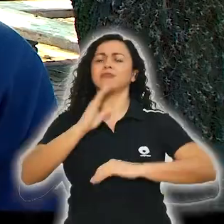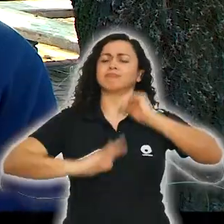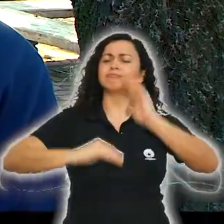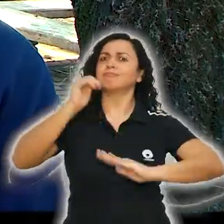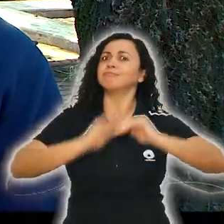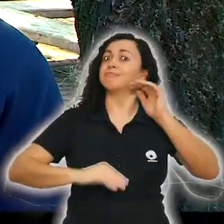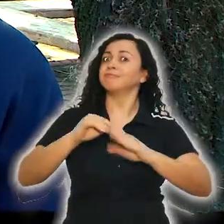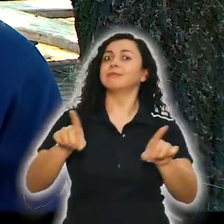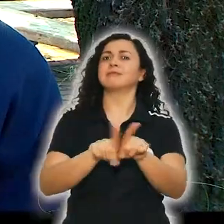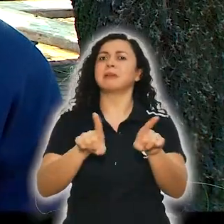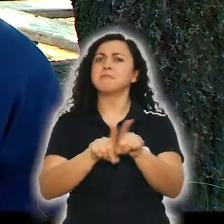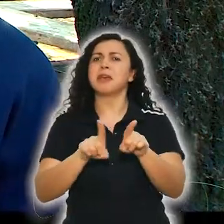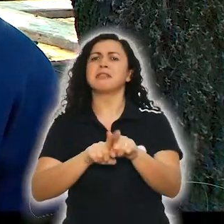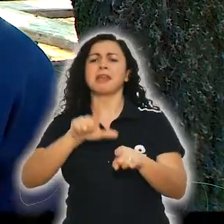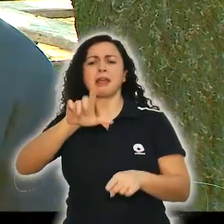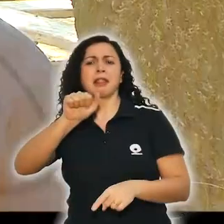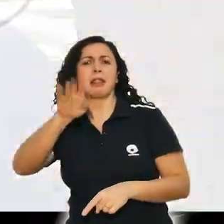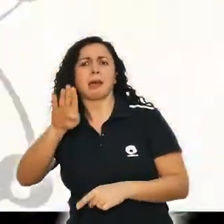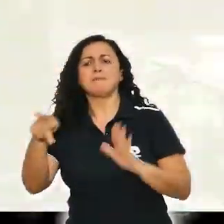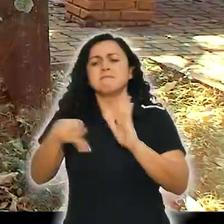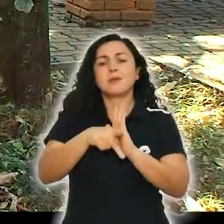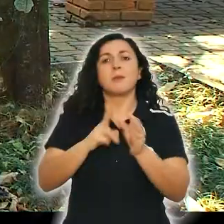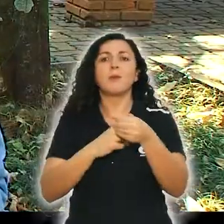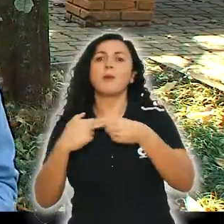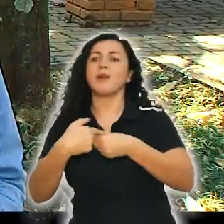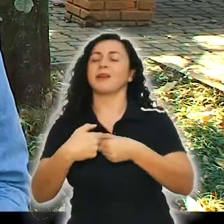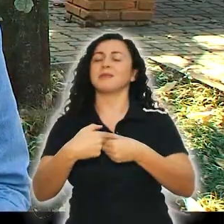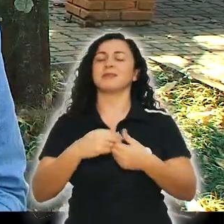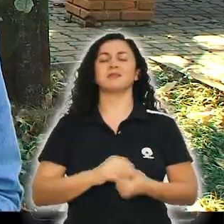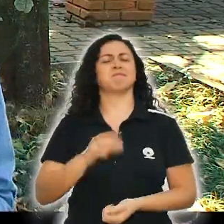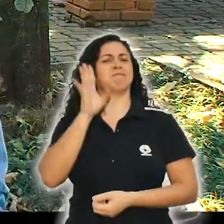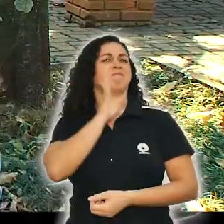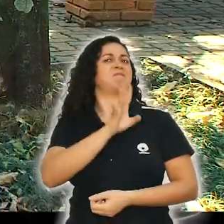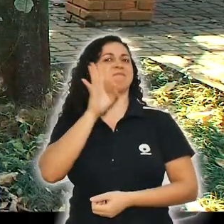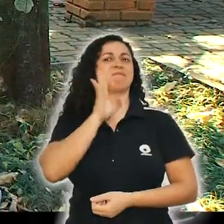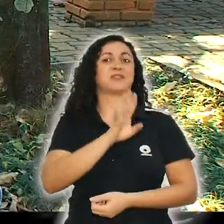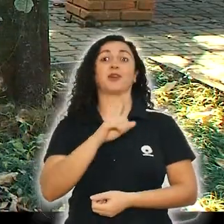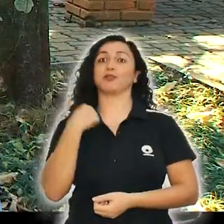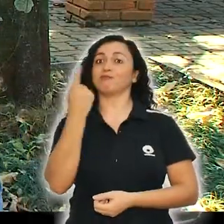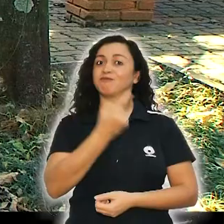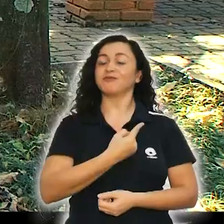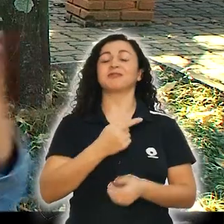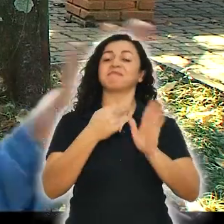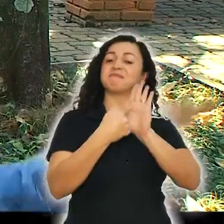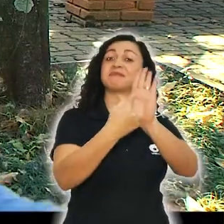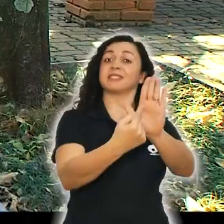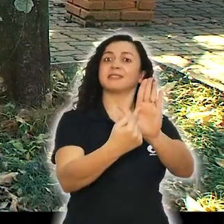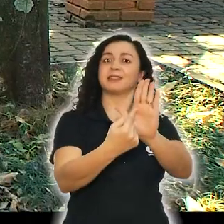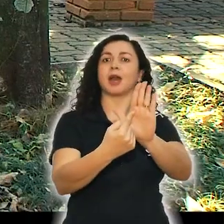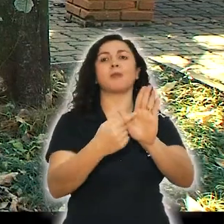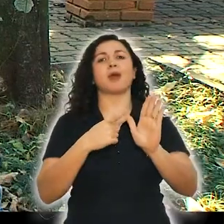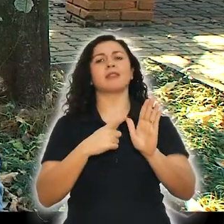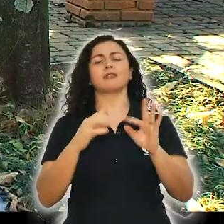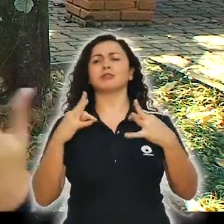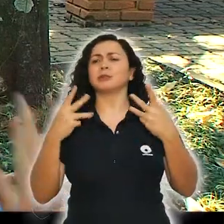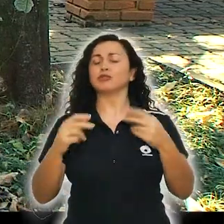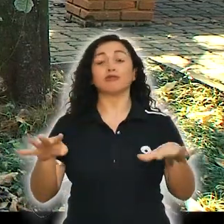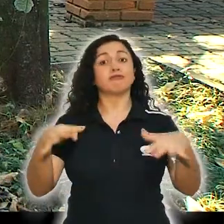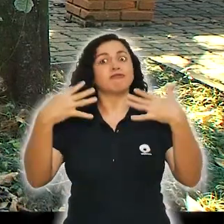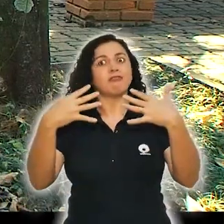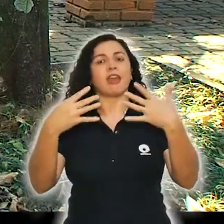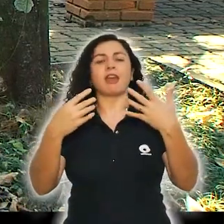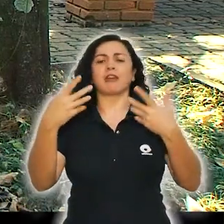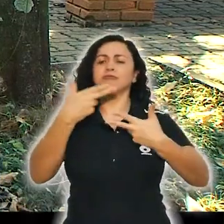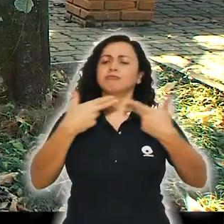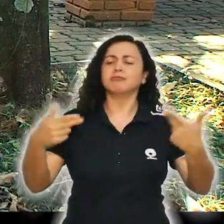coisa na prática, né, com os laboratórios aqui da Unicamp. É muito legal porque a gente pode apresentar, né, aqui para todo o pessoal ver tudo que a gente